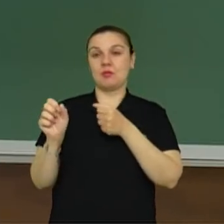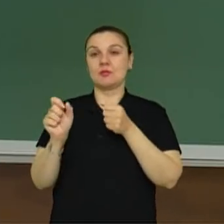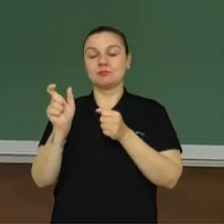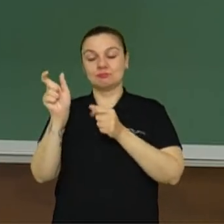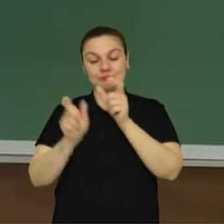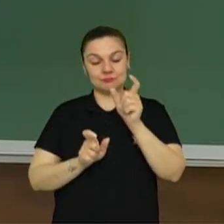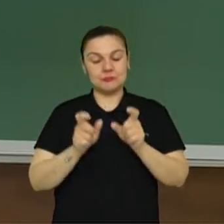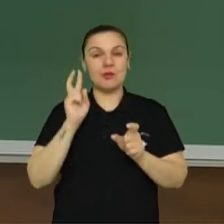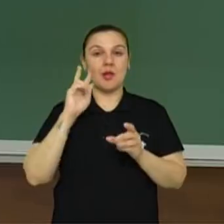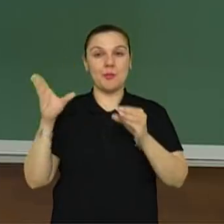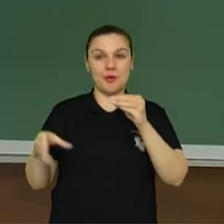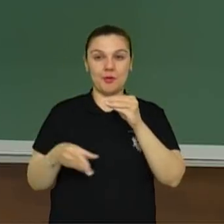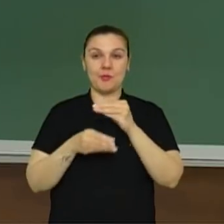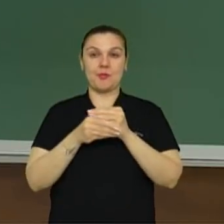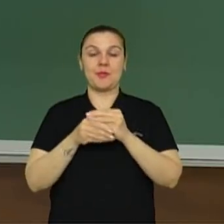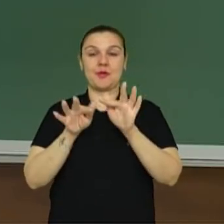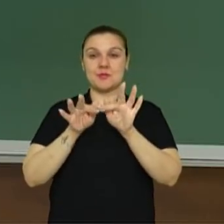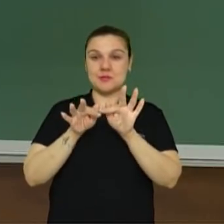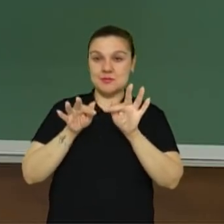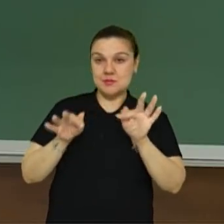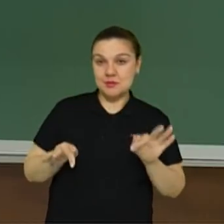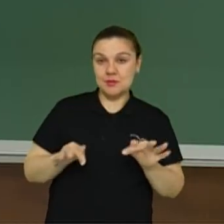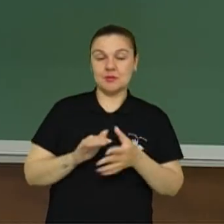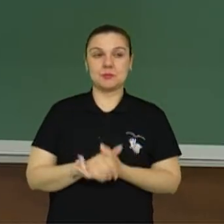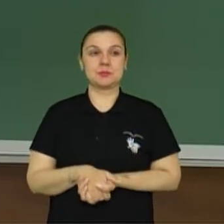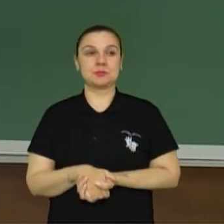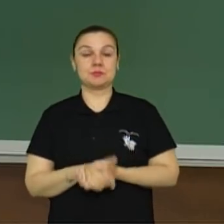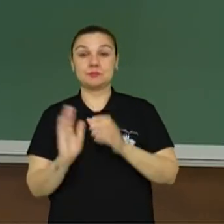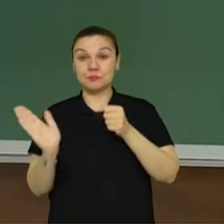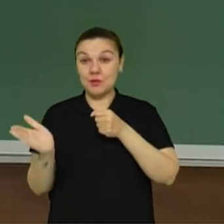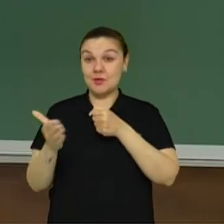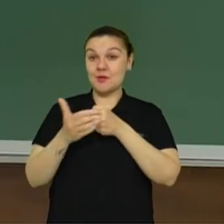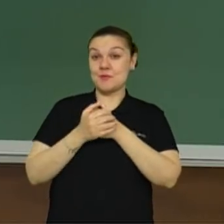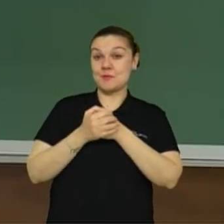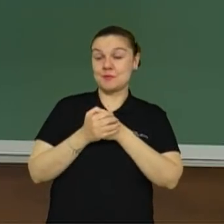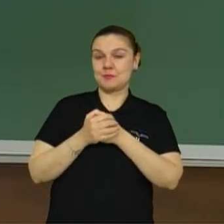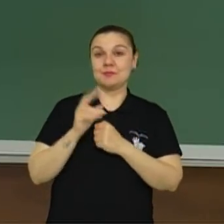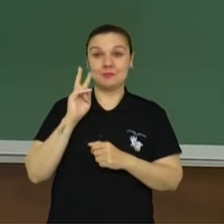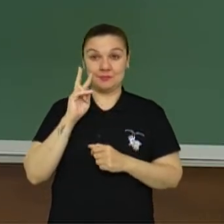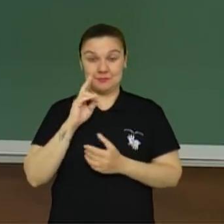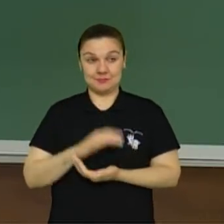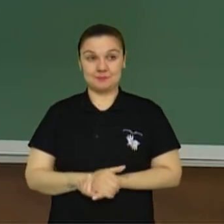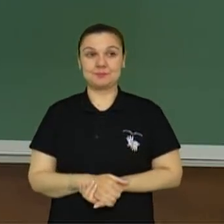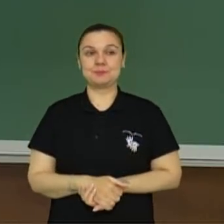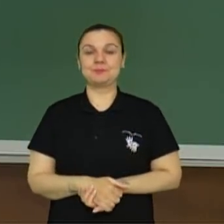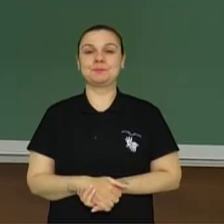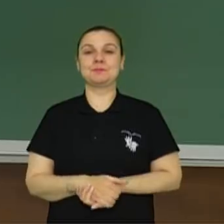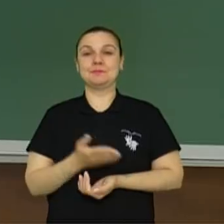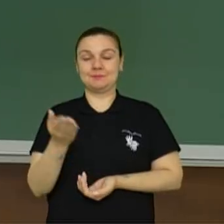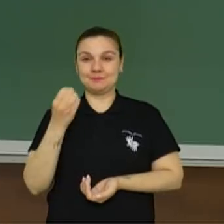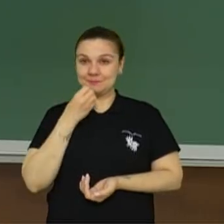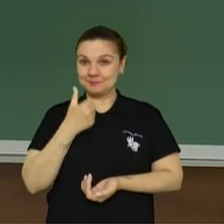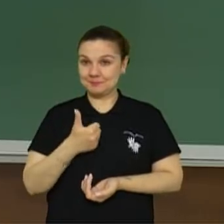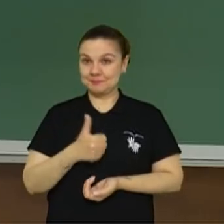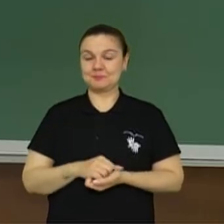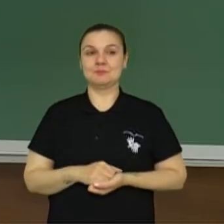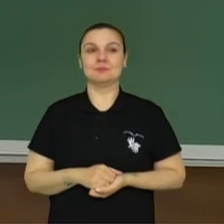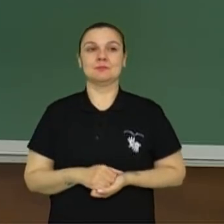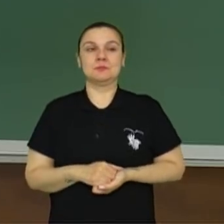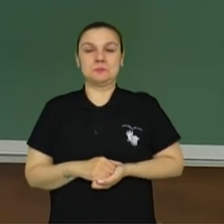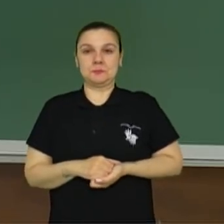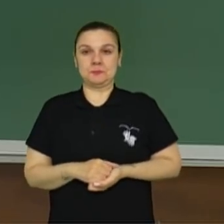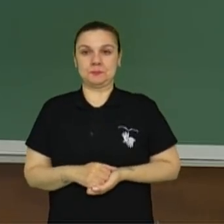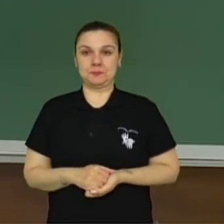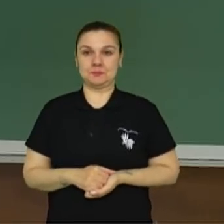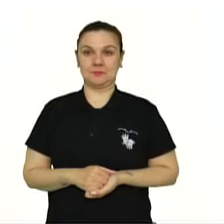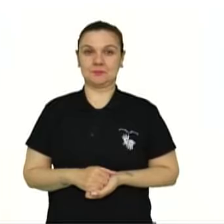Sujeito composto, sujeito simples, sujeito desinencial, né? Tudo isso. Bacana? Então agora